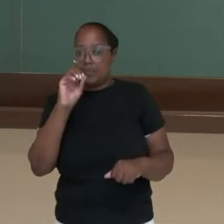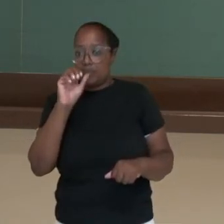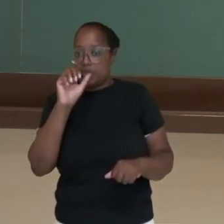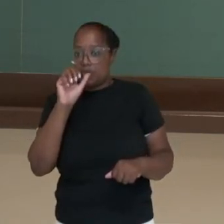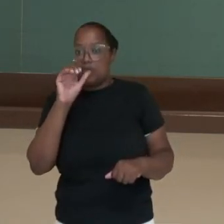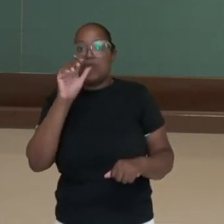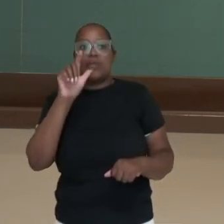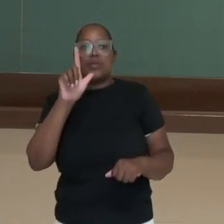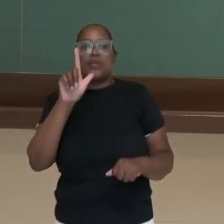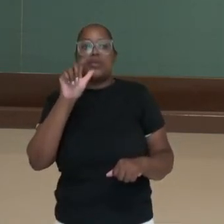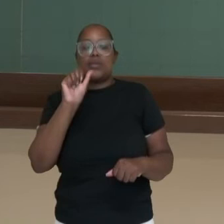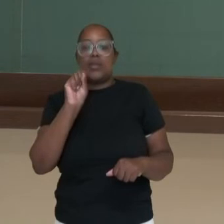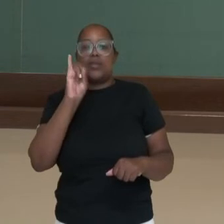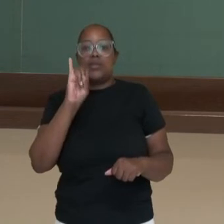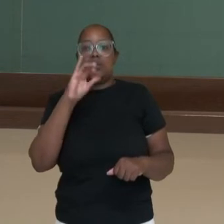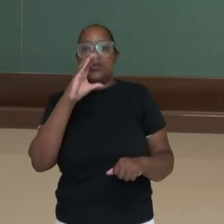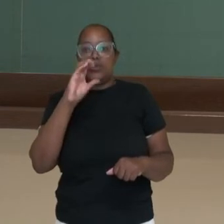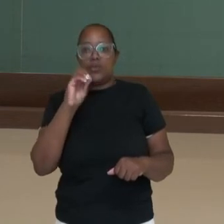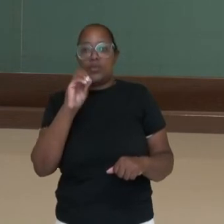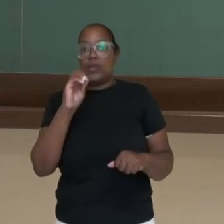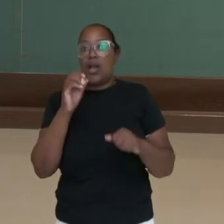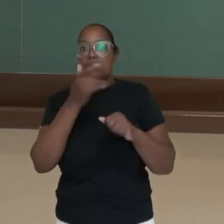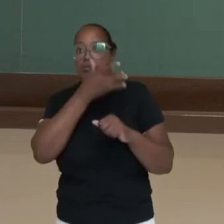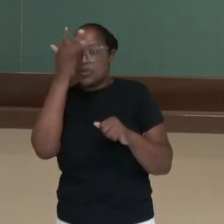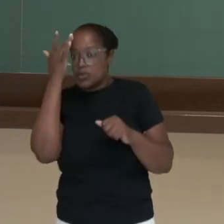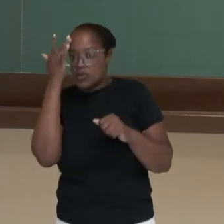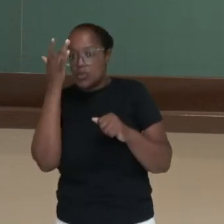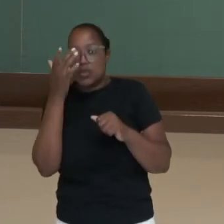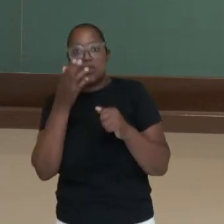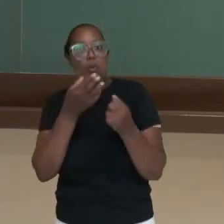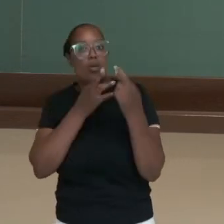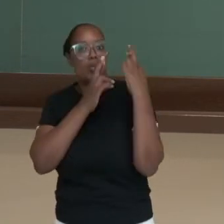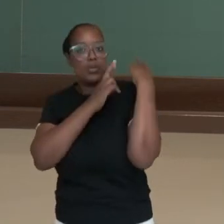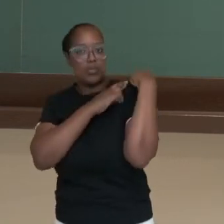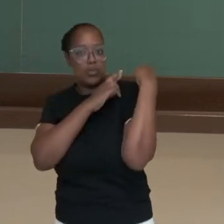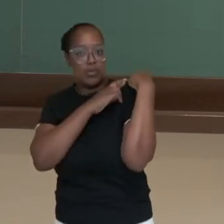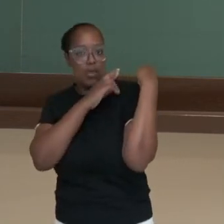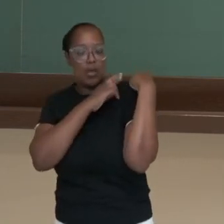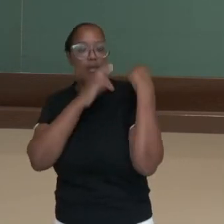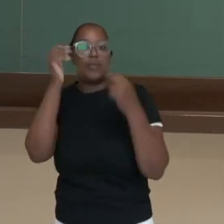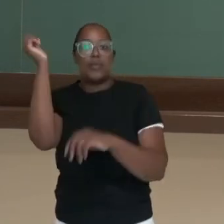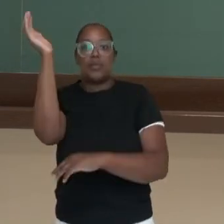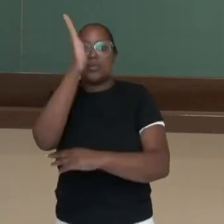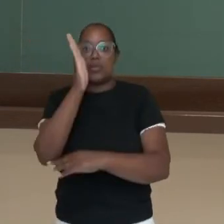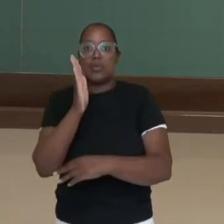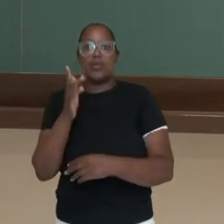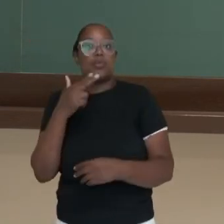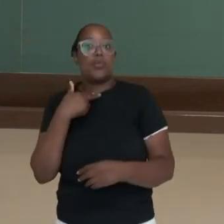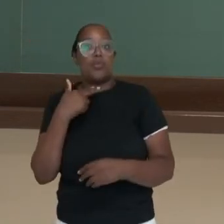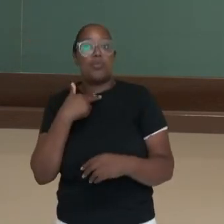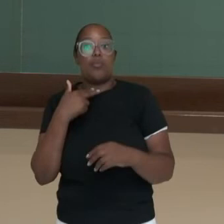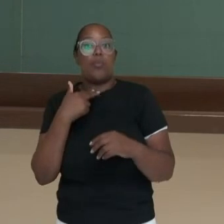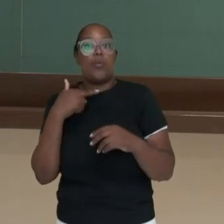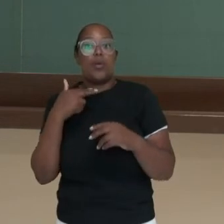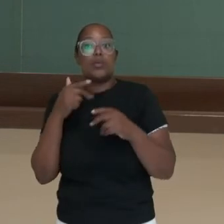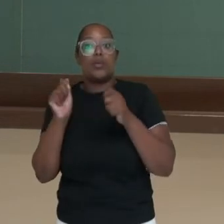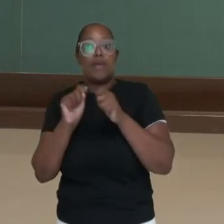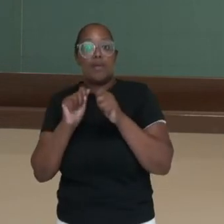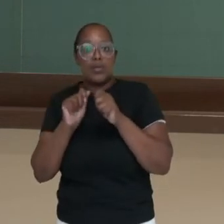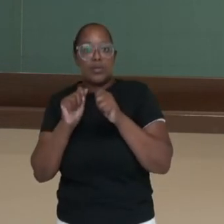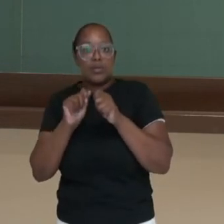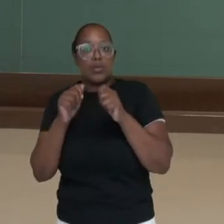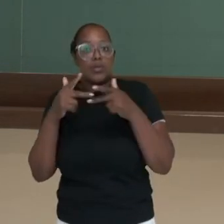os representantes do Estado também não podem fazer vínculos de associação com a religião, né? Eles têm que ser